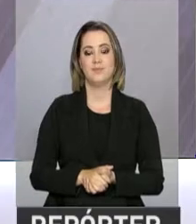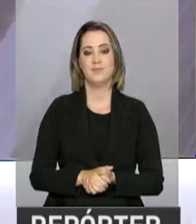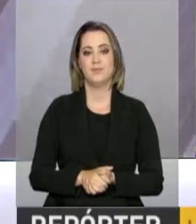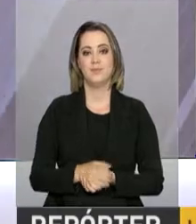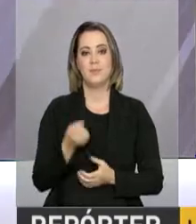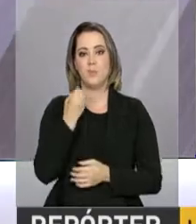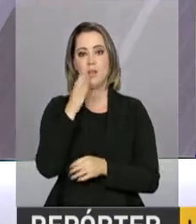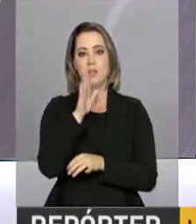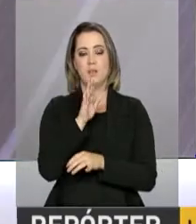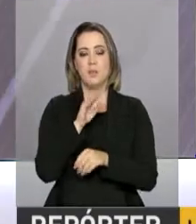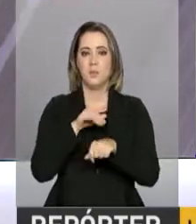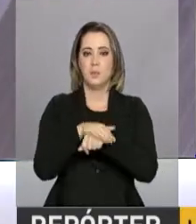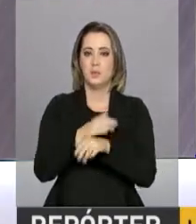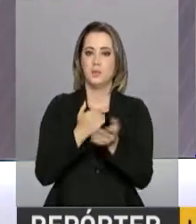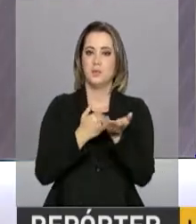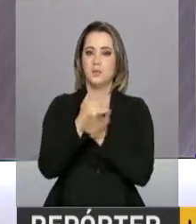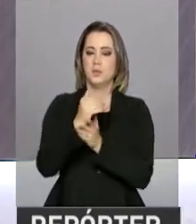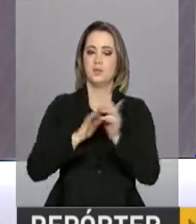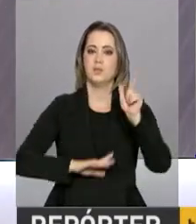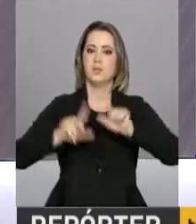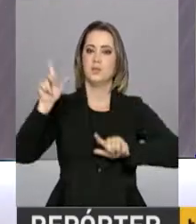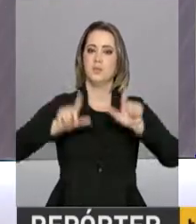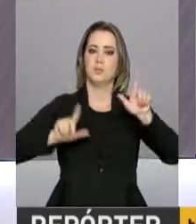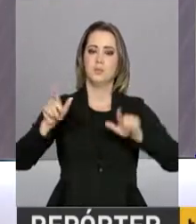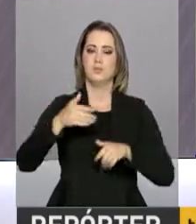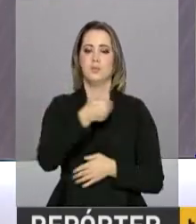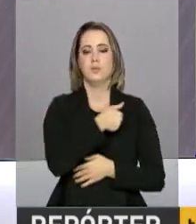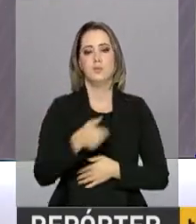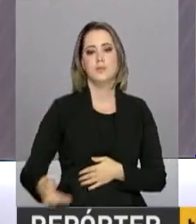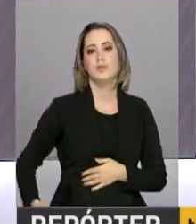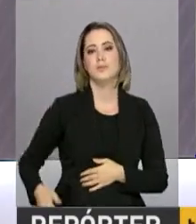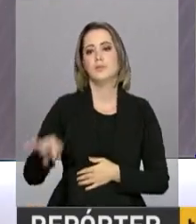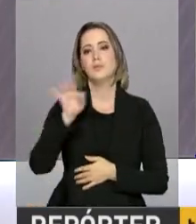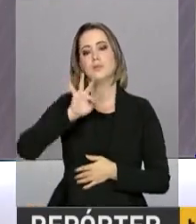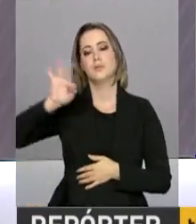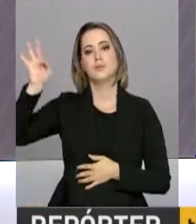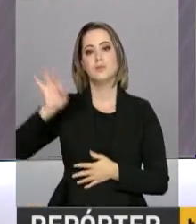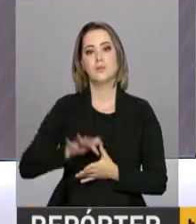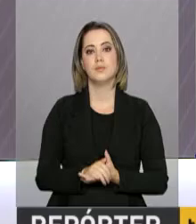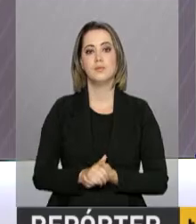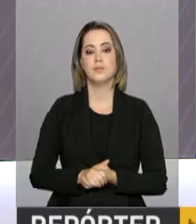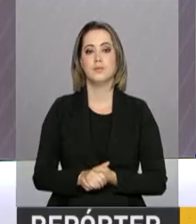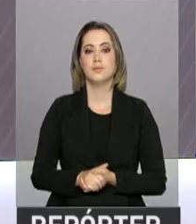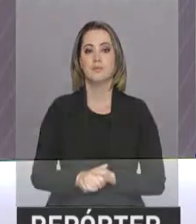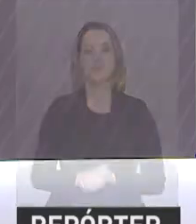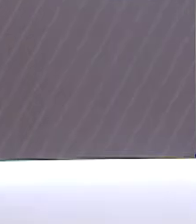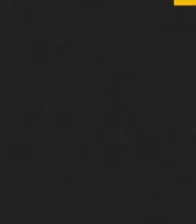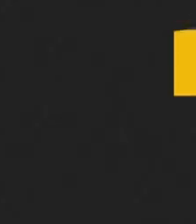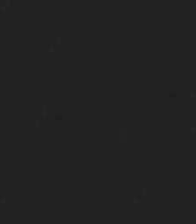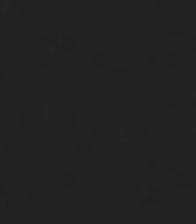uma ótima noite pra você continue com a gente aqui na nbr a tv do governo federal